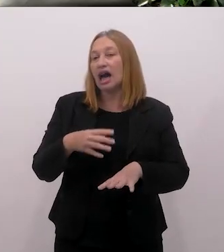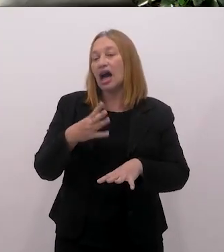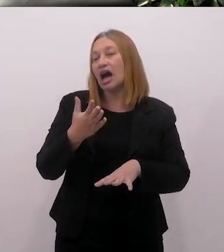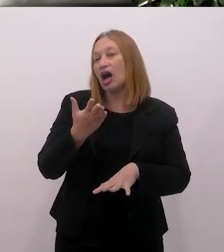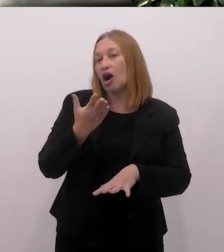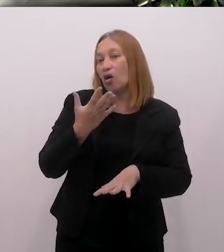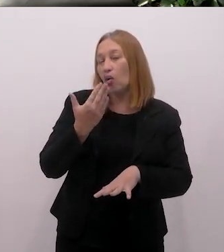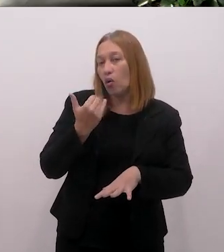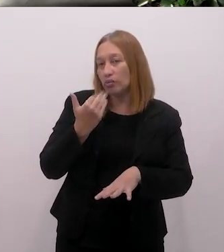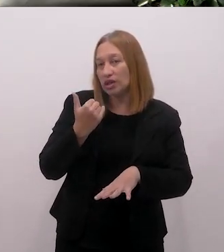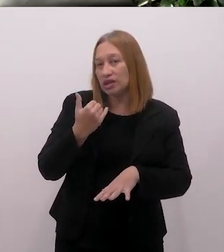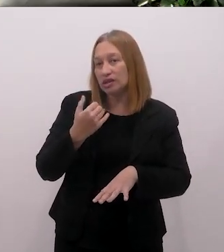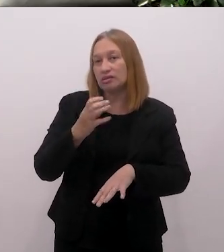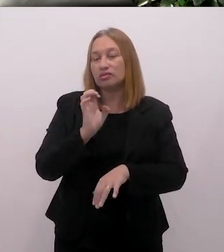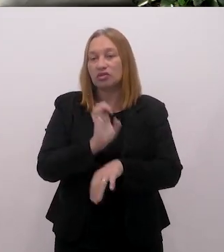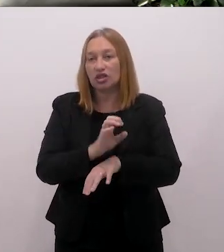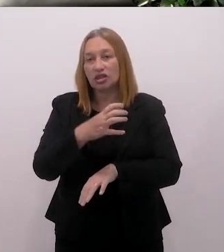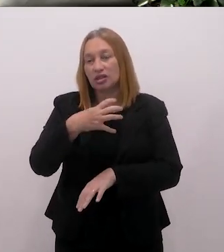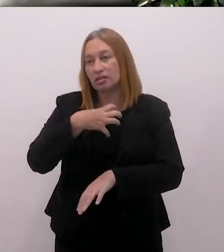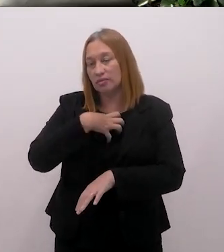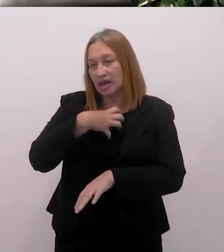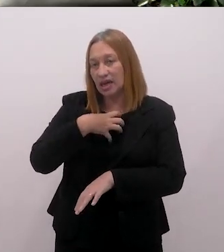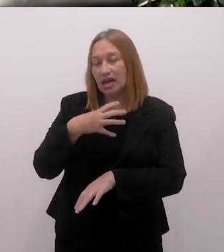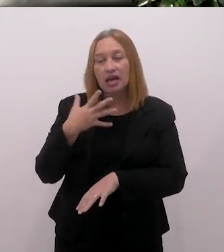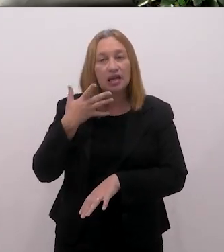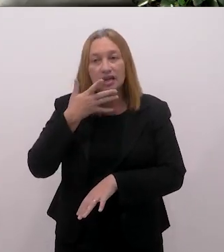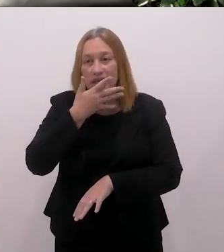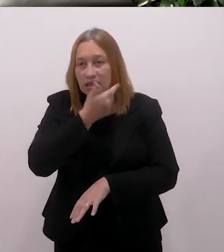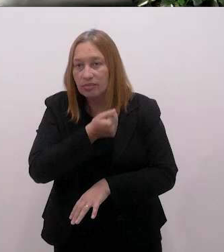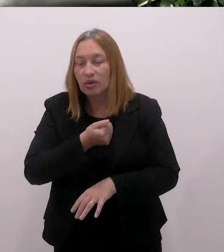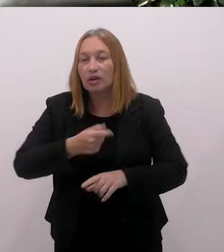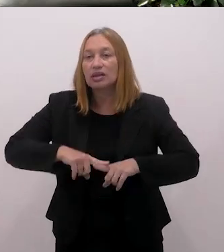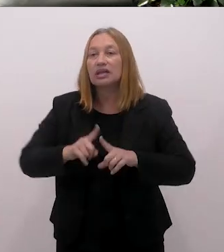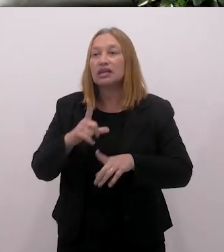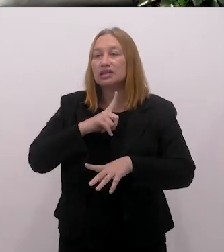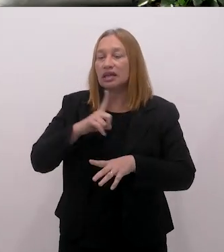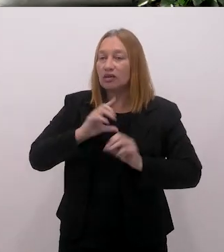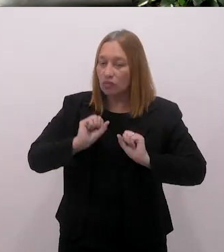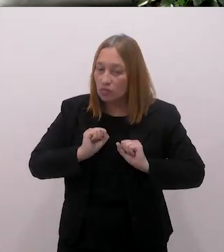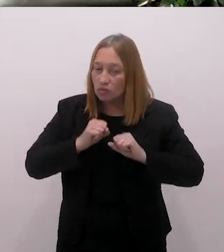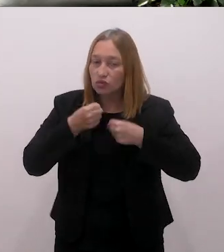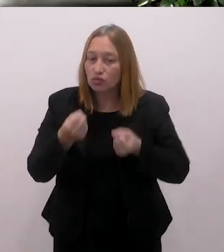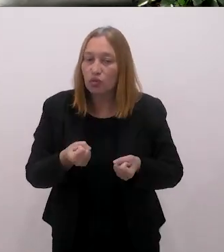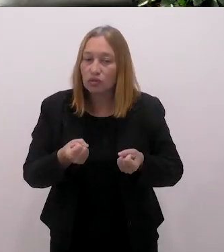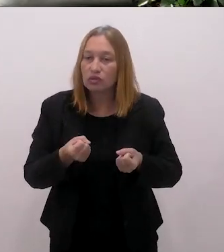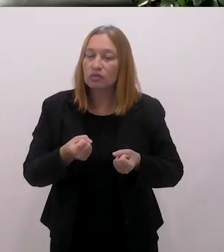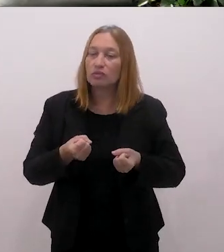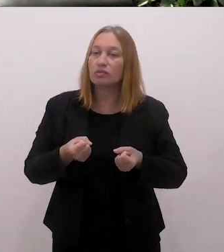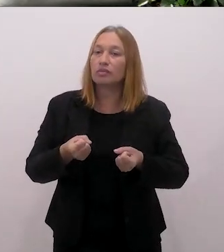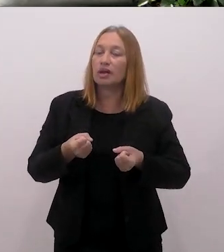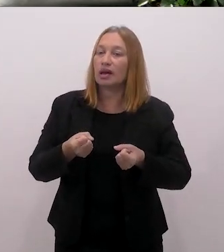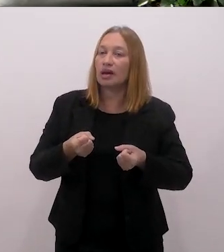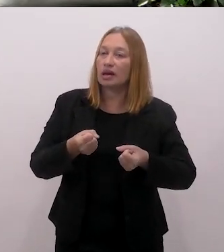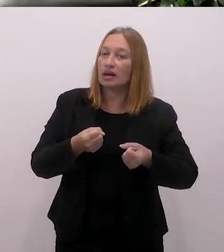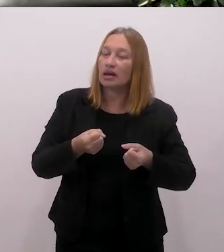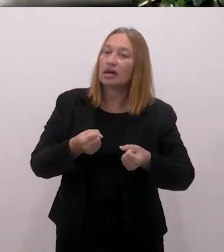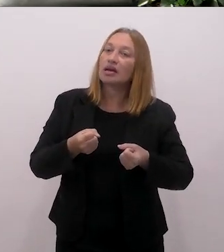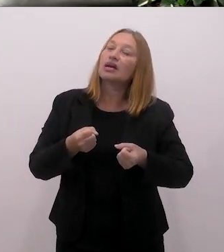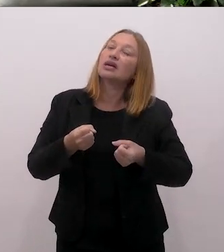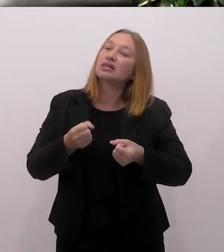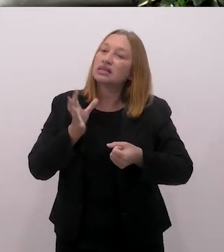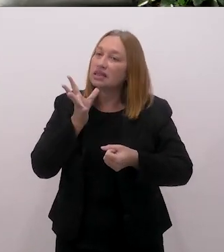te dizer, a comida baiana é muito saborosa. Porque existe aquela coisa da dedicação para o prato.